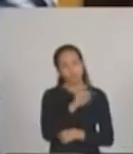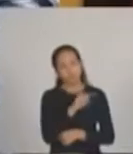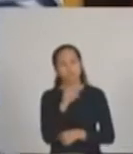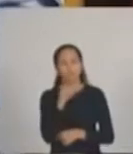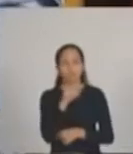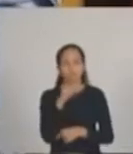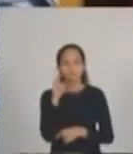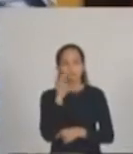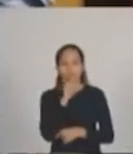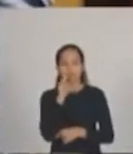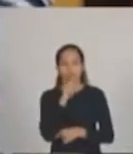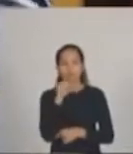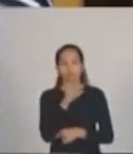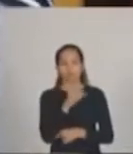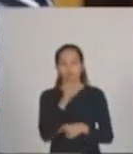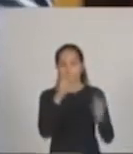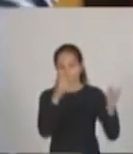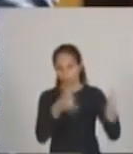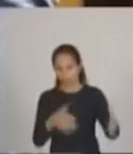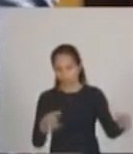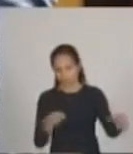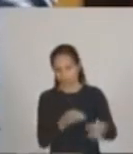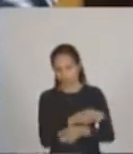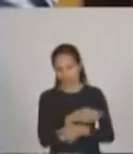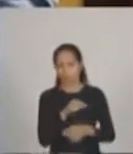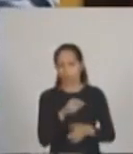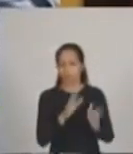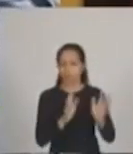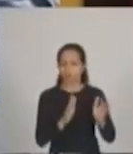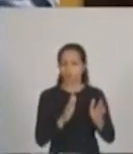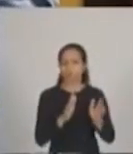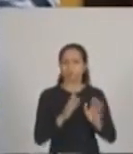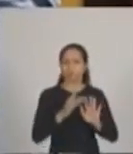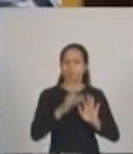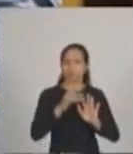regime de urgência, que trata do programa